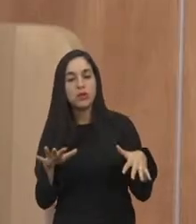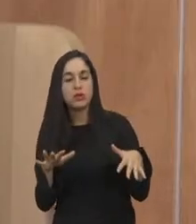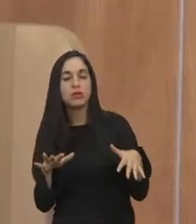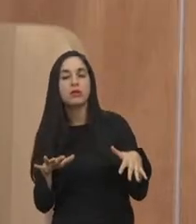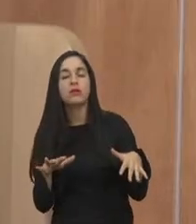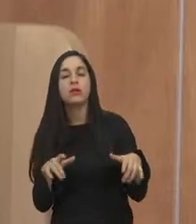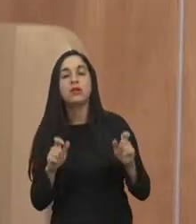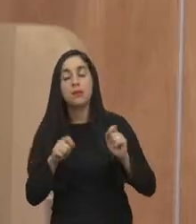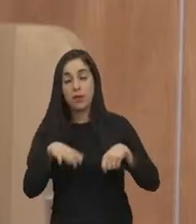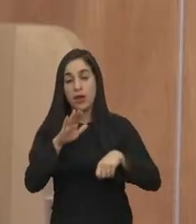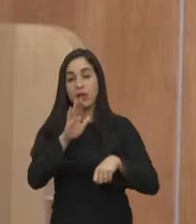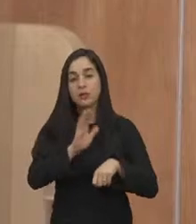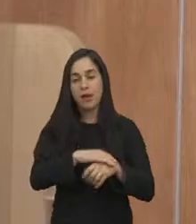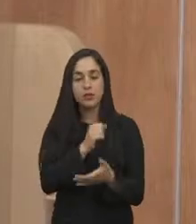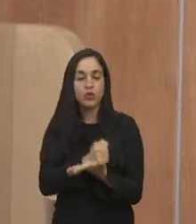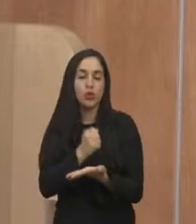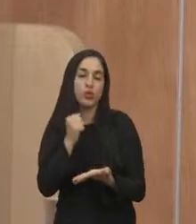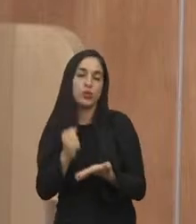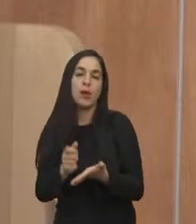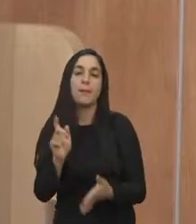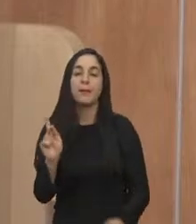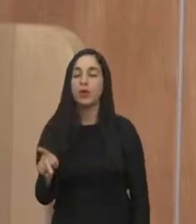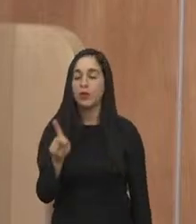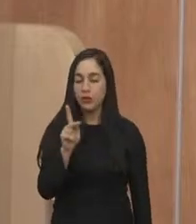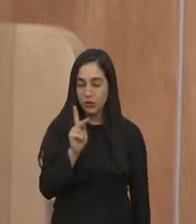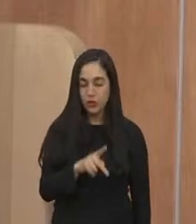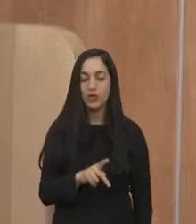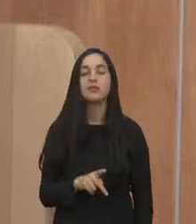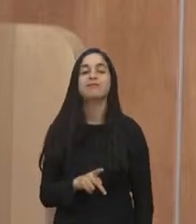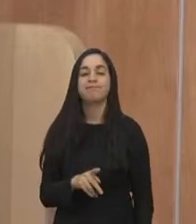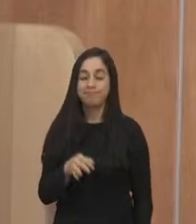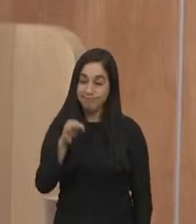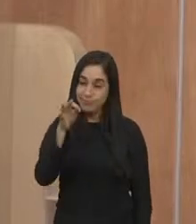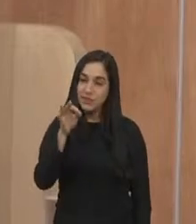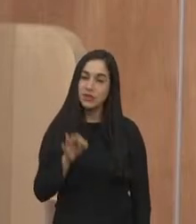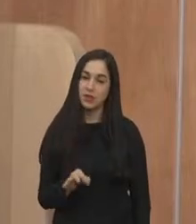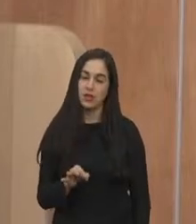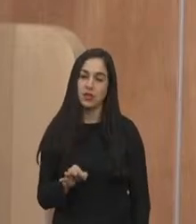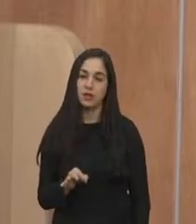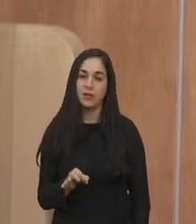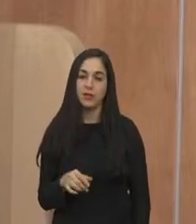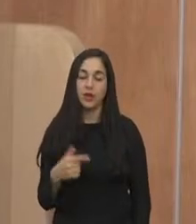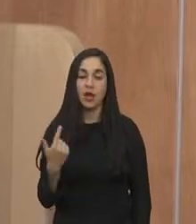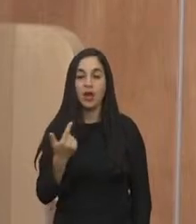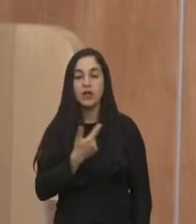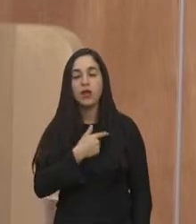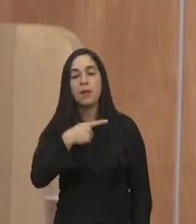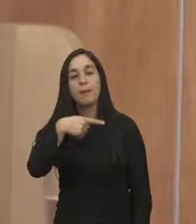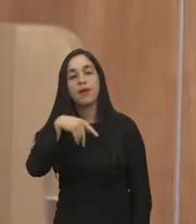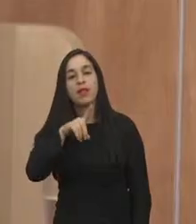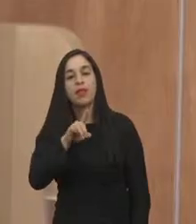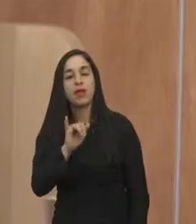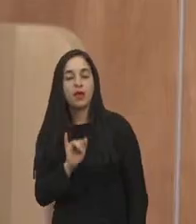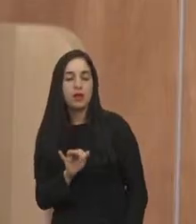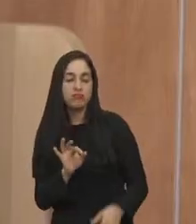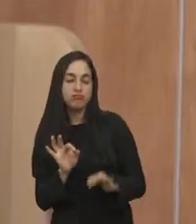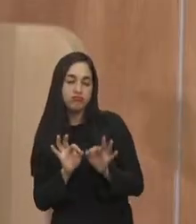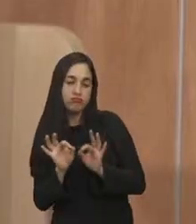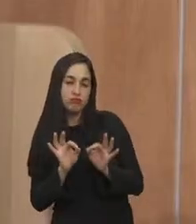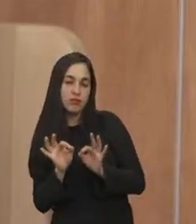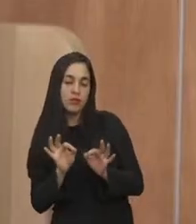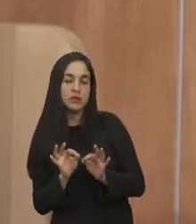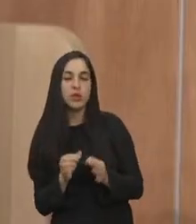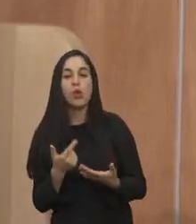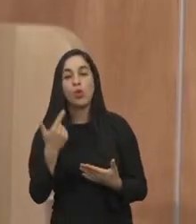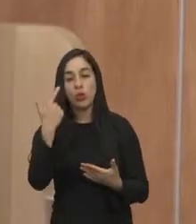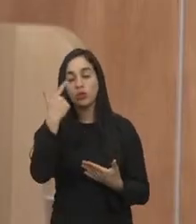de contratar mais professores, com certeza, a gente, nos nossos processos do PDI, a gente vai expandir essa